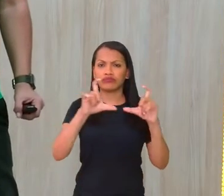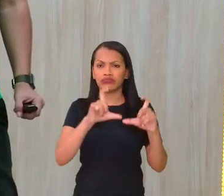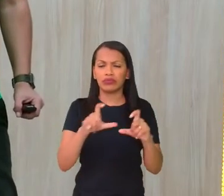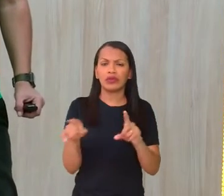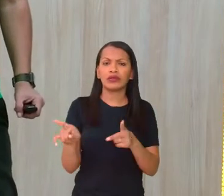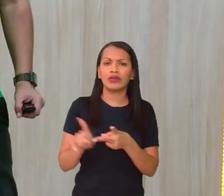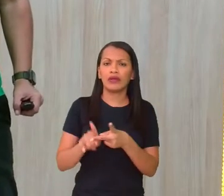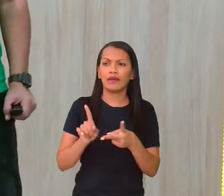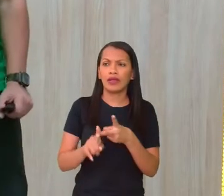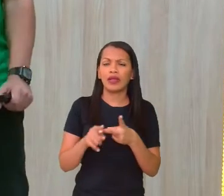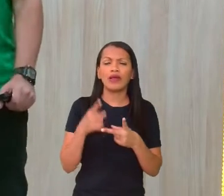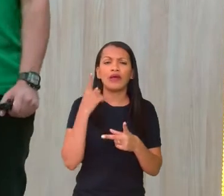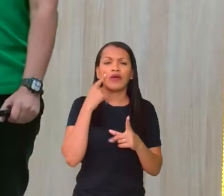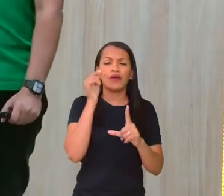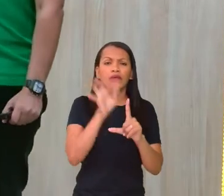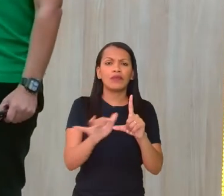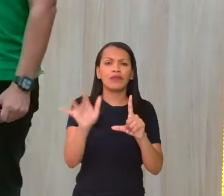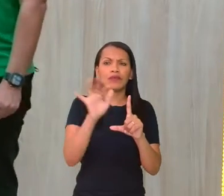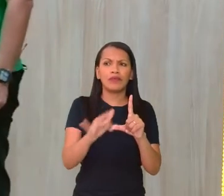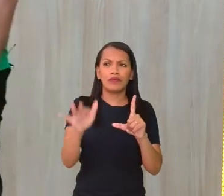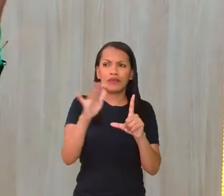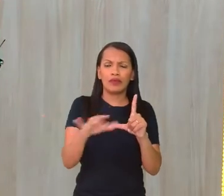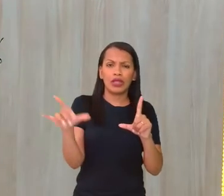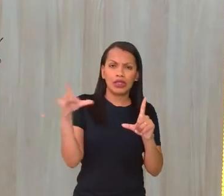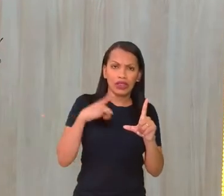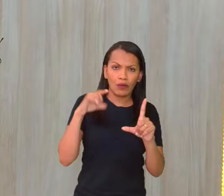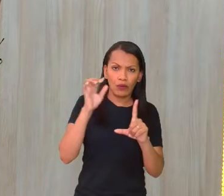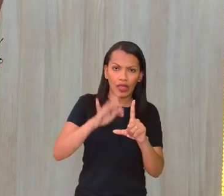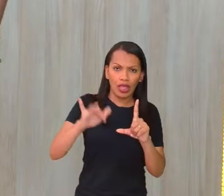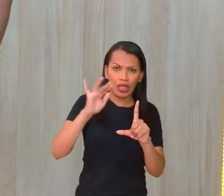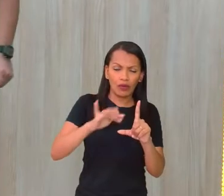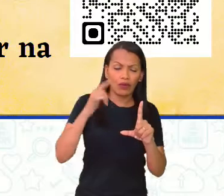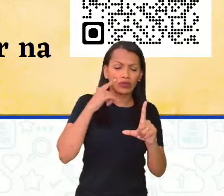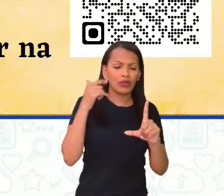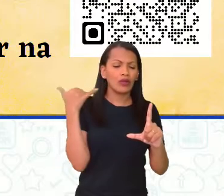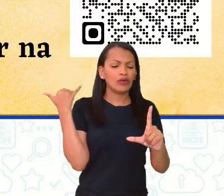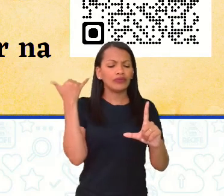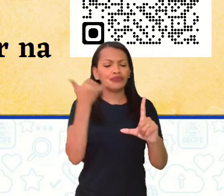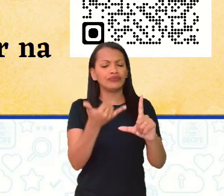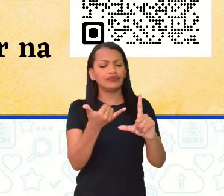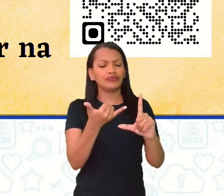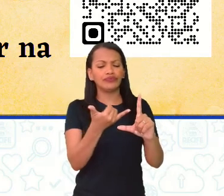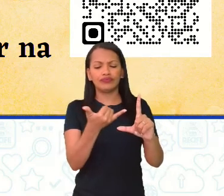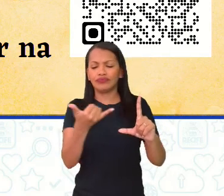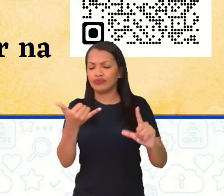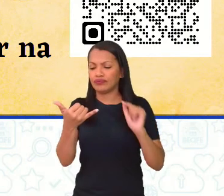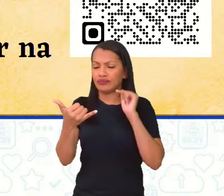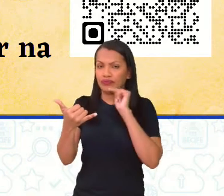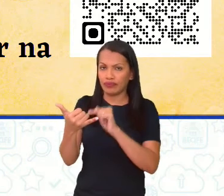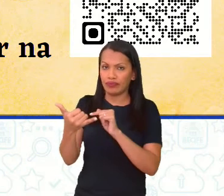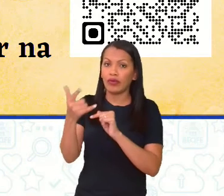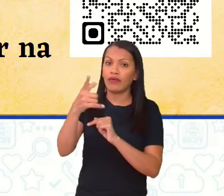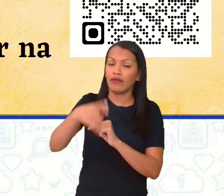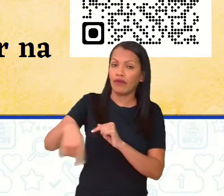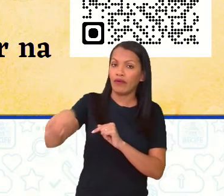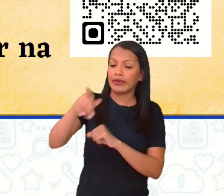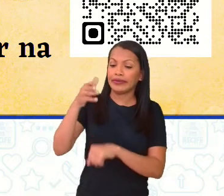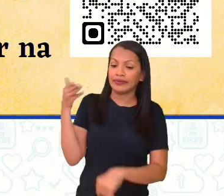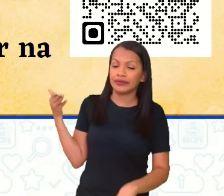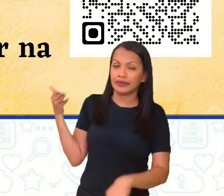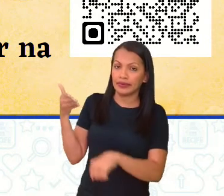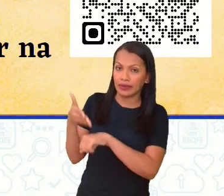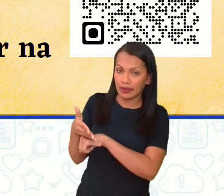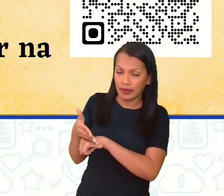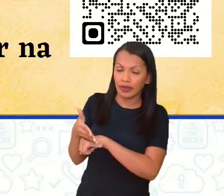QR Code, tá? Porque vocês já estão vendo aqui que tem um QR Code para ser lido, que vai levar vocês